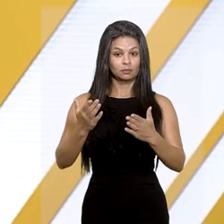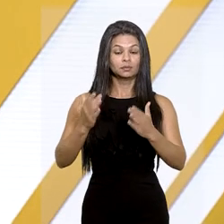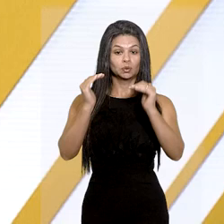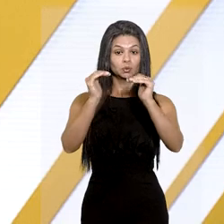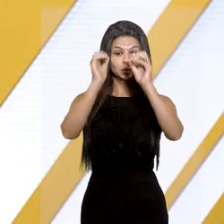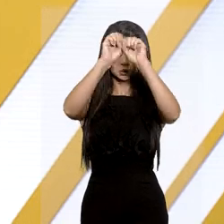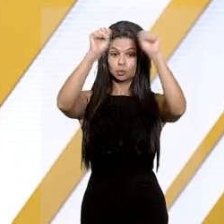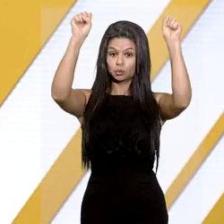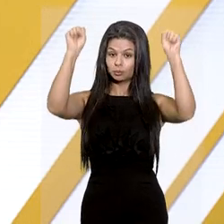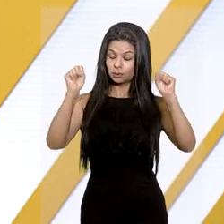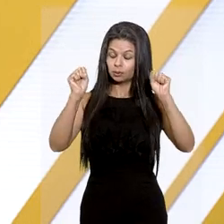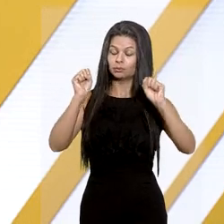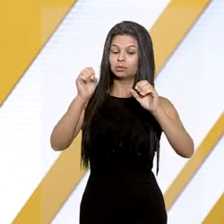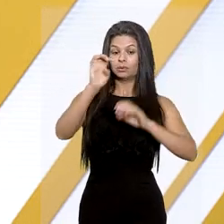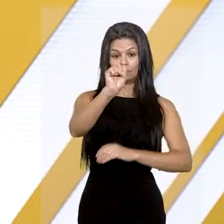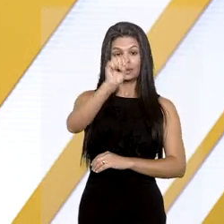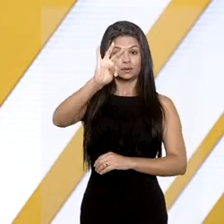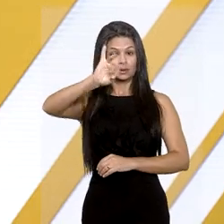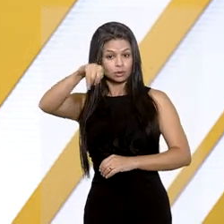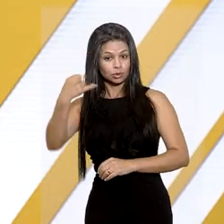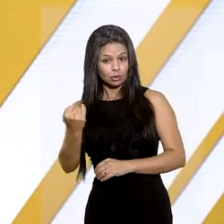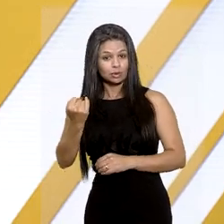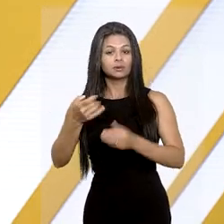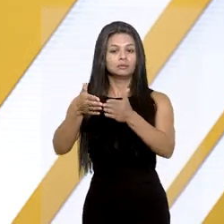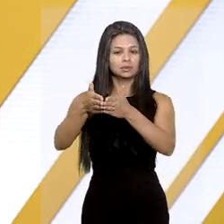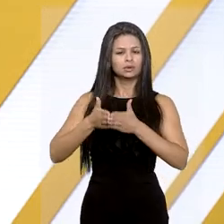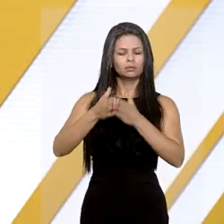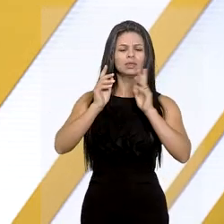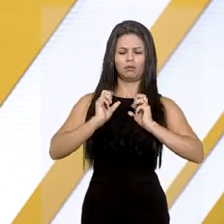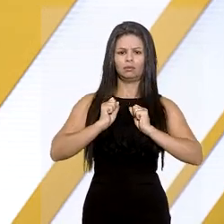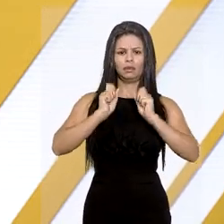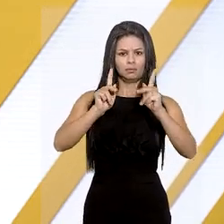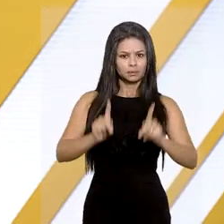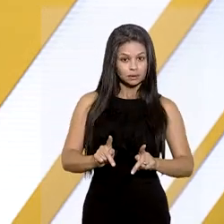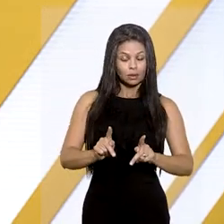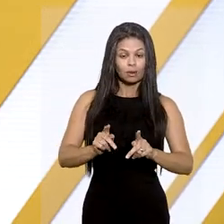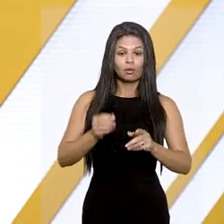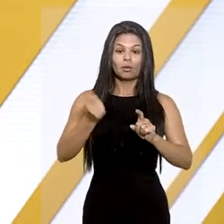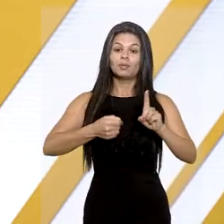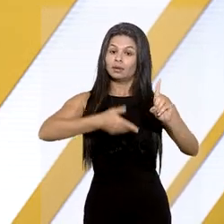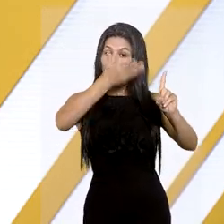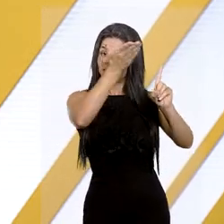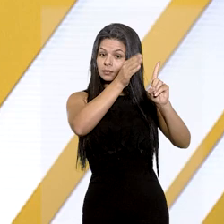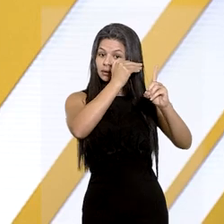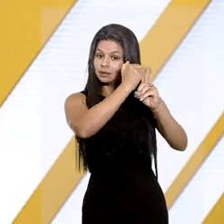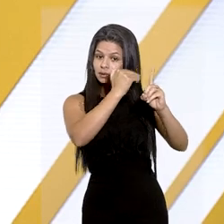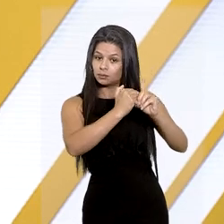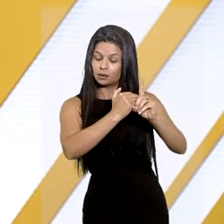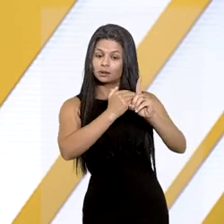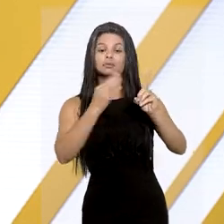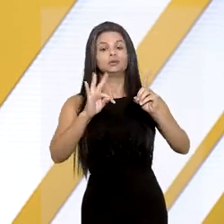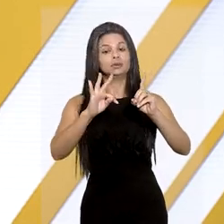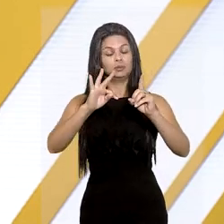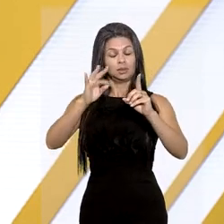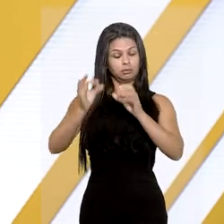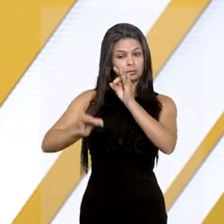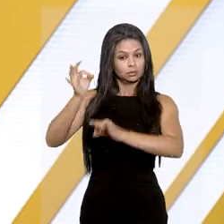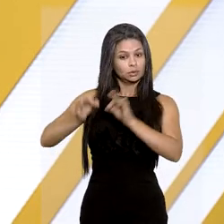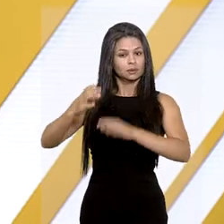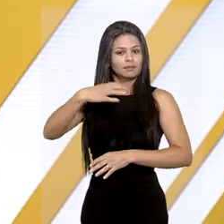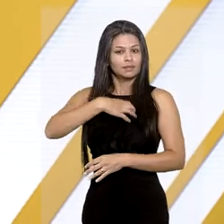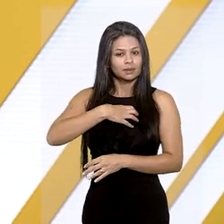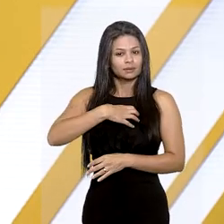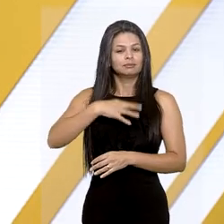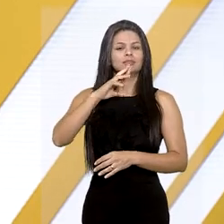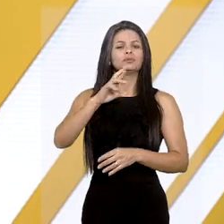o Superior Tribunal de Justiça impediu a concessão de aposentadoria a desembargadora do Tribunal de Justiça da Bahia